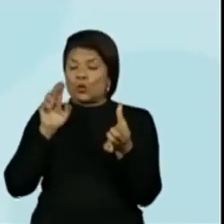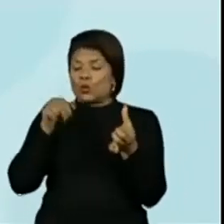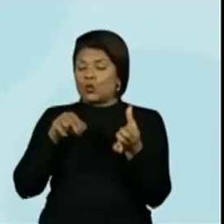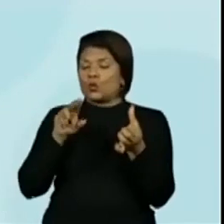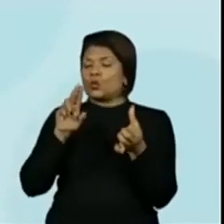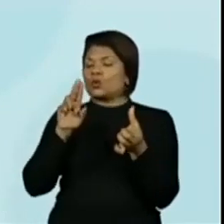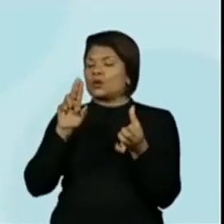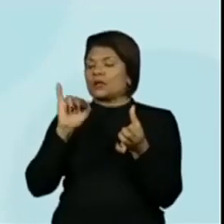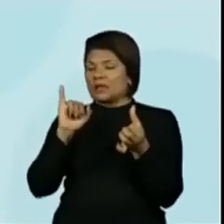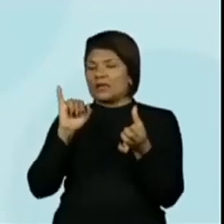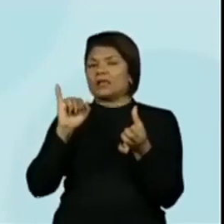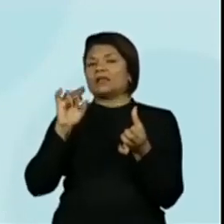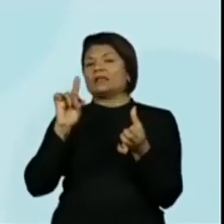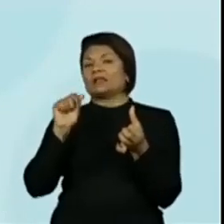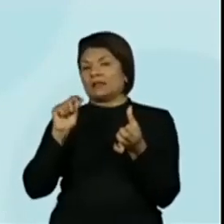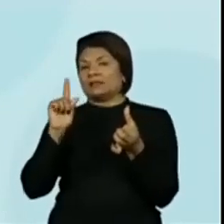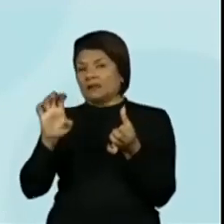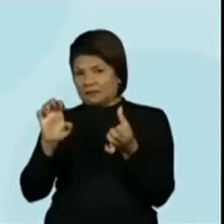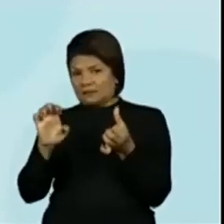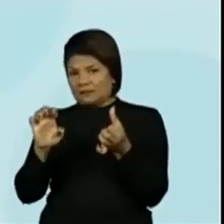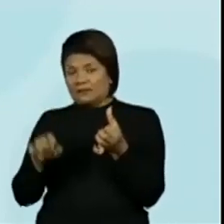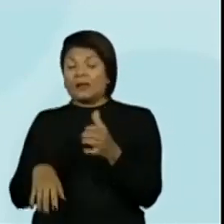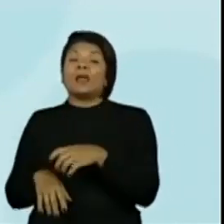unidades e